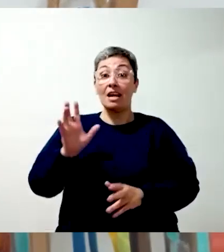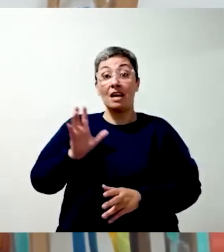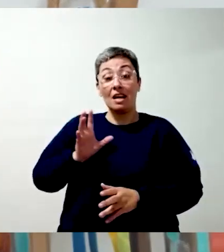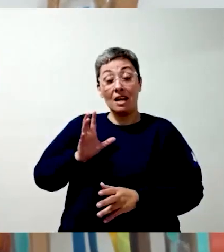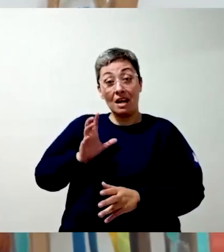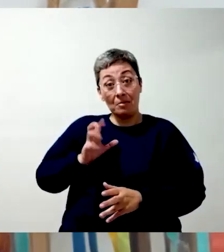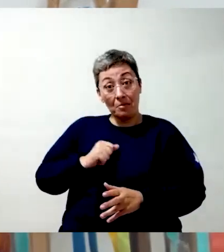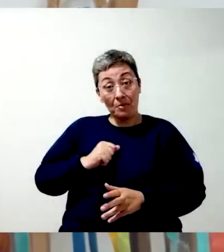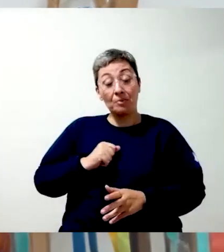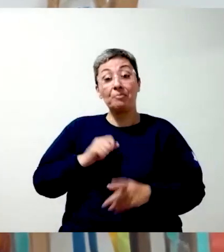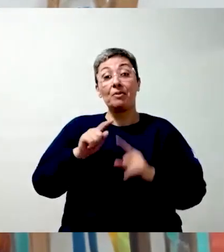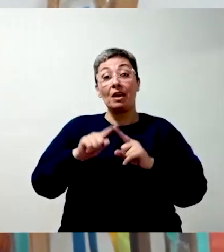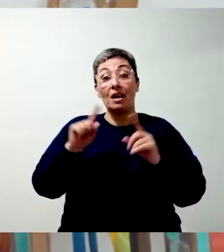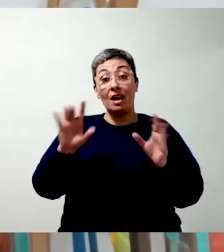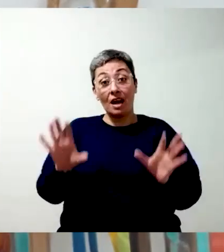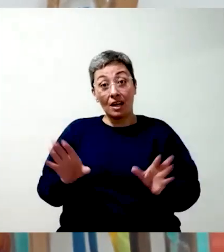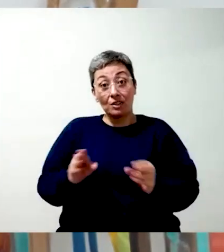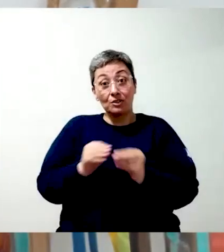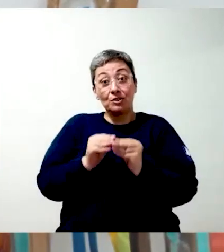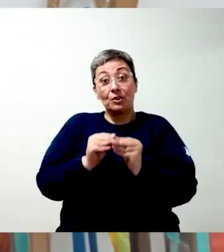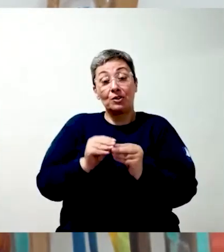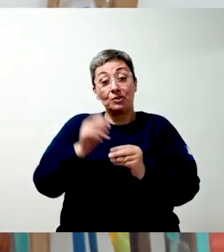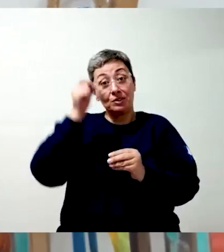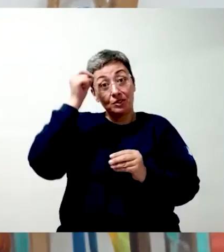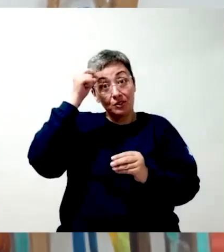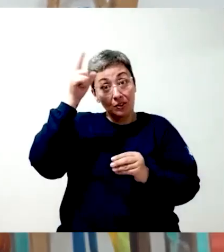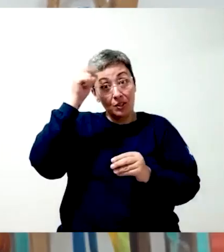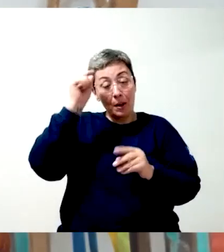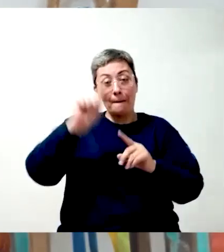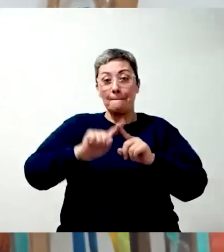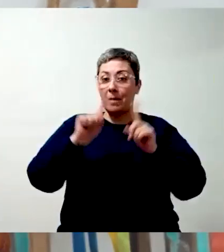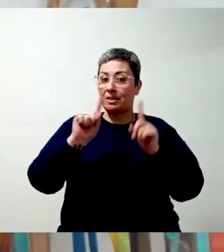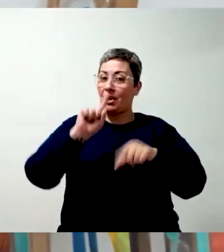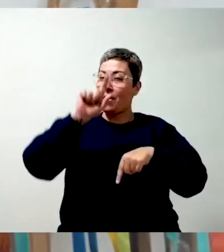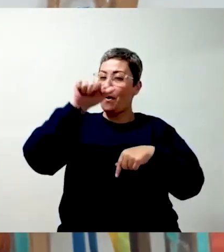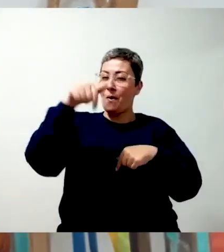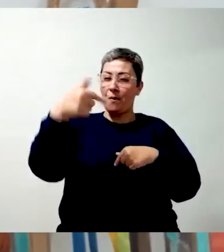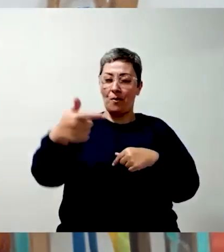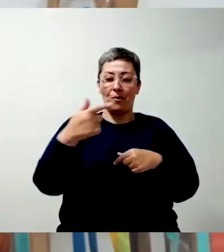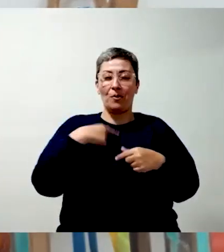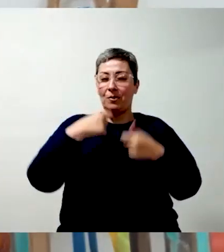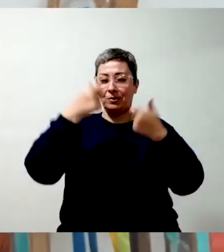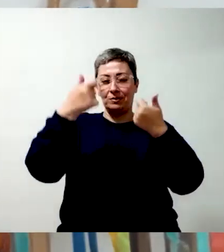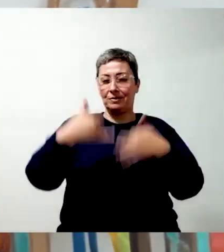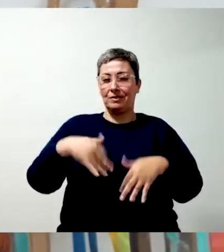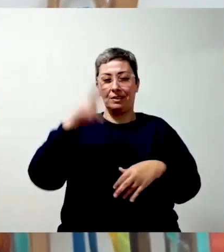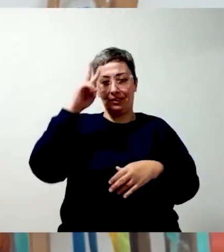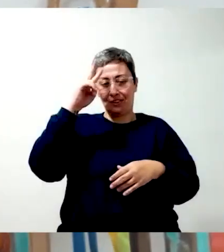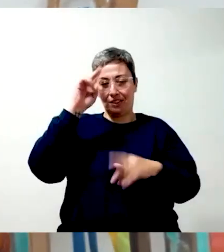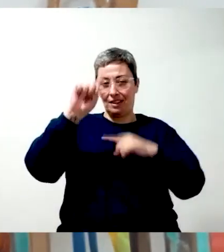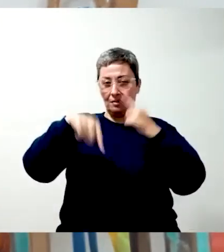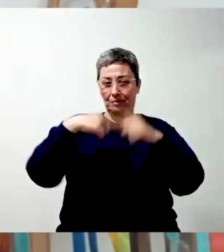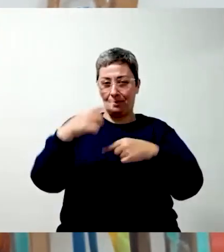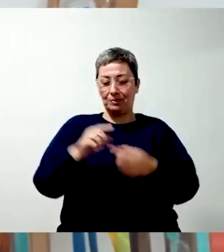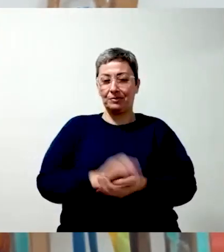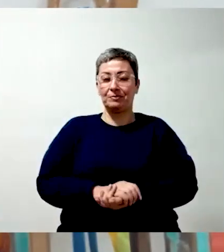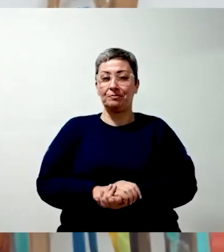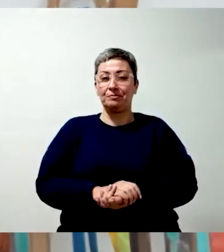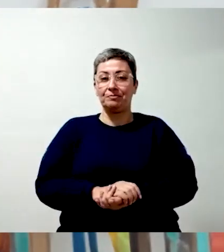amor e é fruto dessa junção de duas culturas. Mas isso é uma outra história que logo mais eu conto para vocês, tá